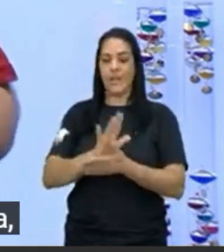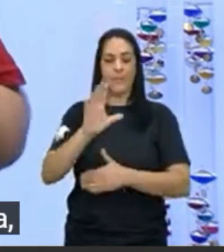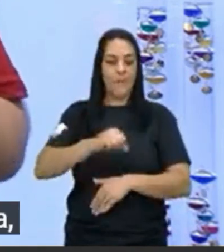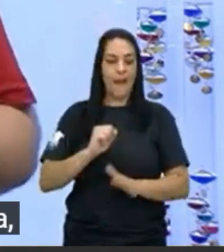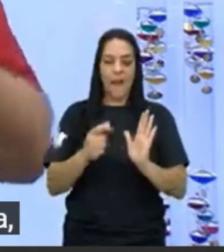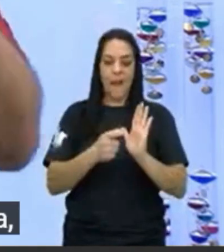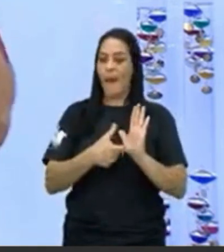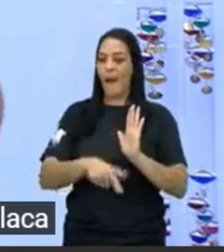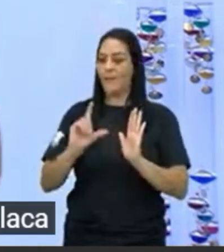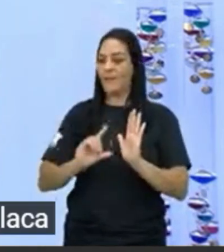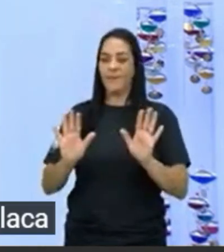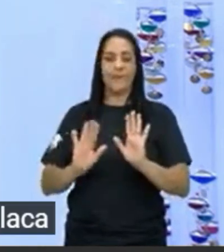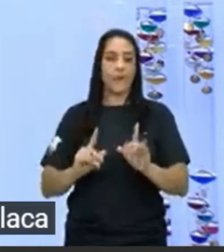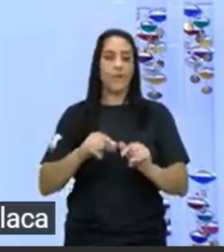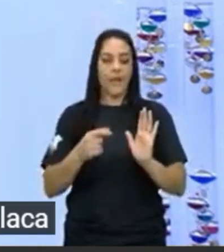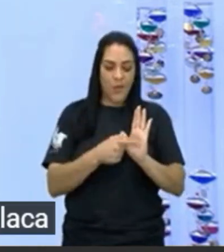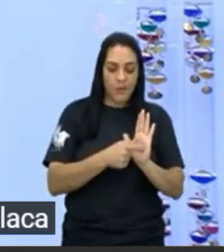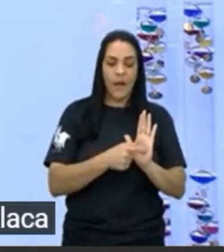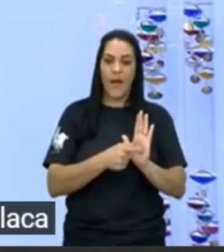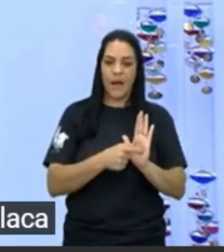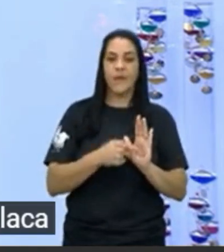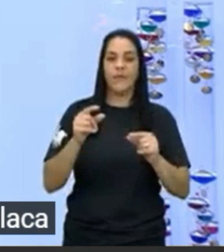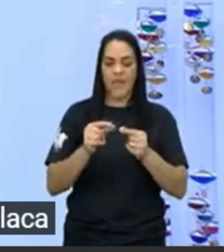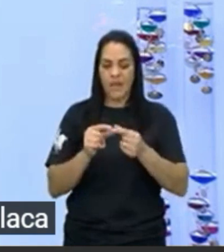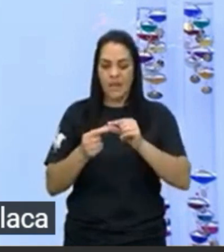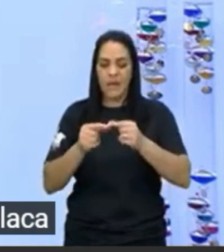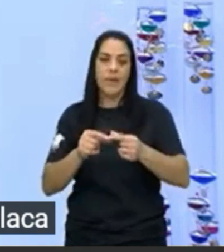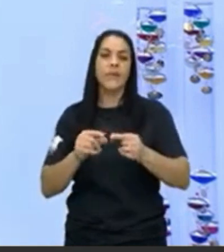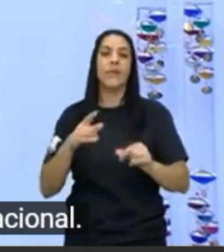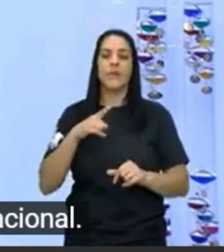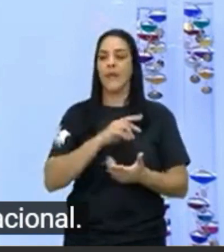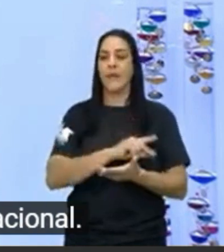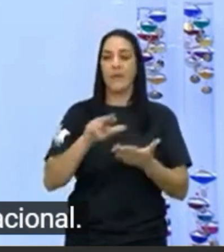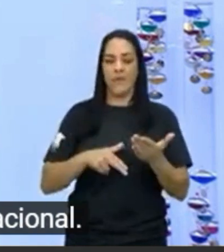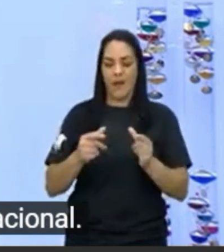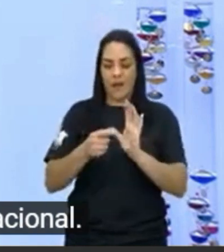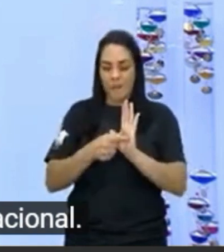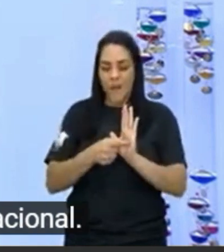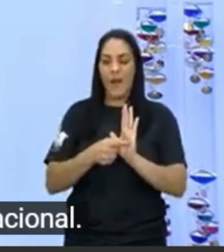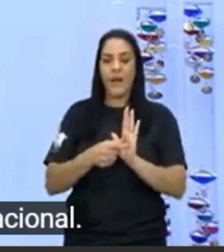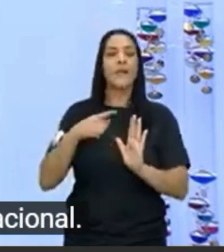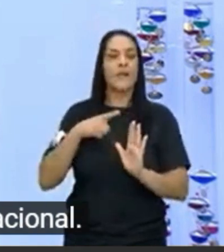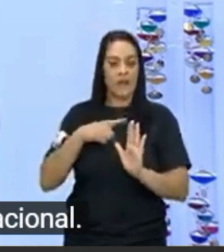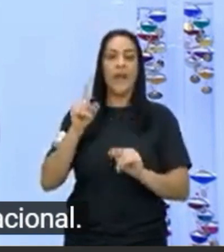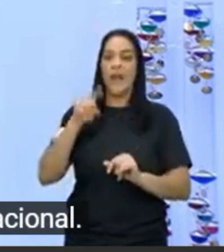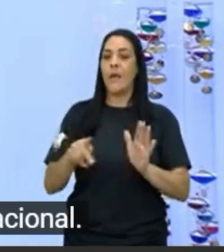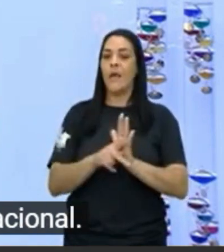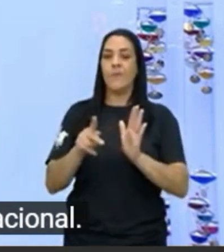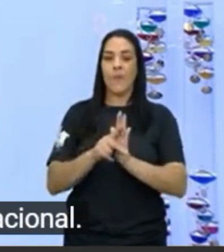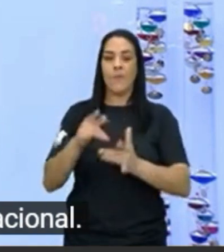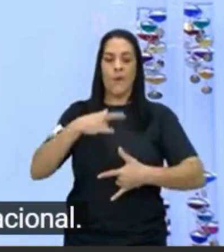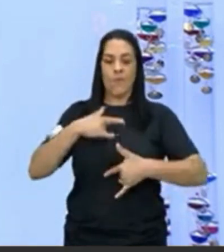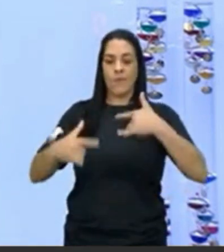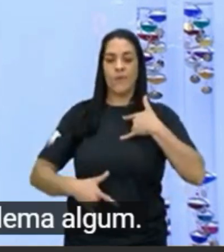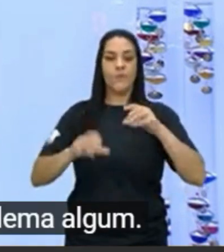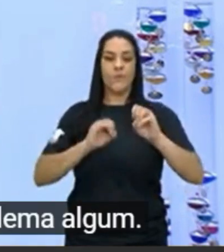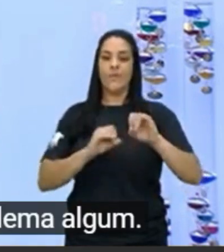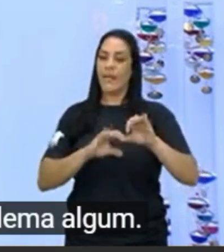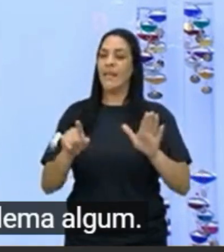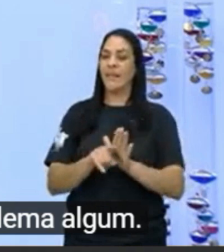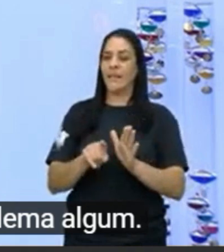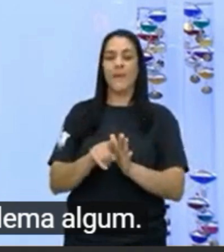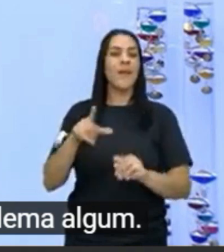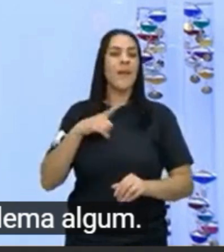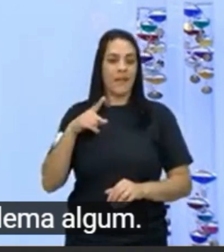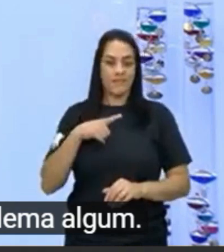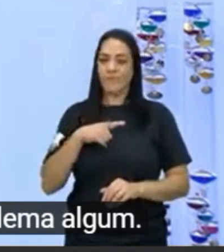de pegar essa placa com antecedência, você encostar nela, você fazer os encaixes. Tanto a placa Shield quanto o microbit são placas para robótica educacional, então